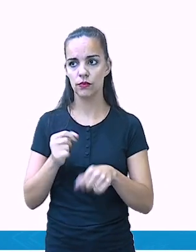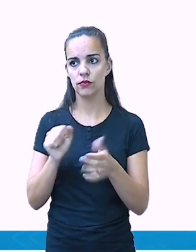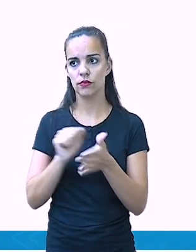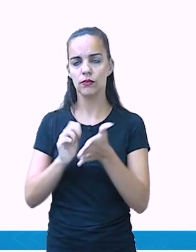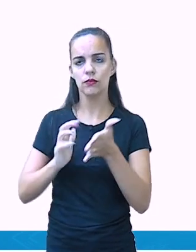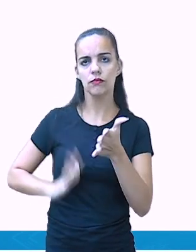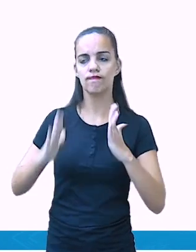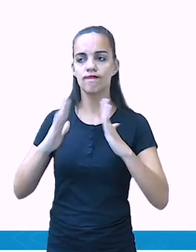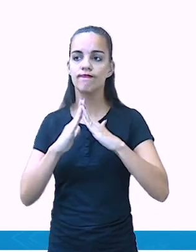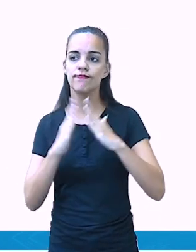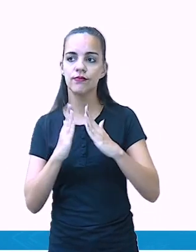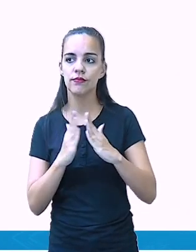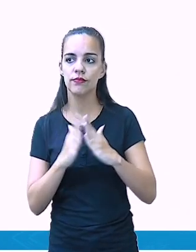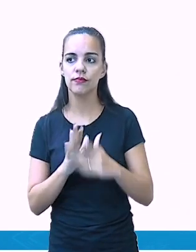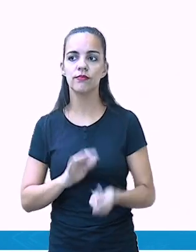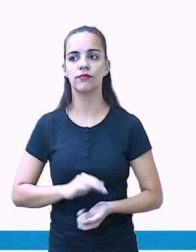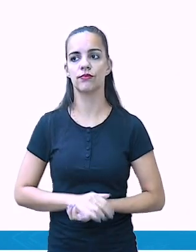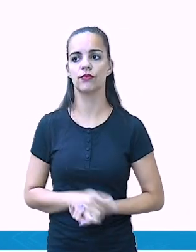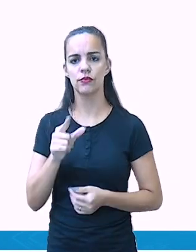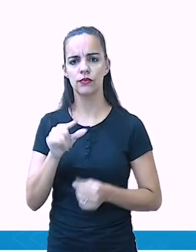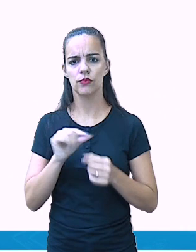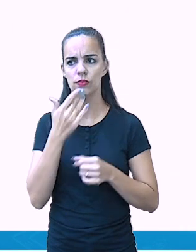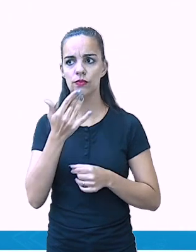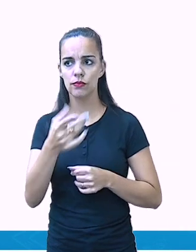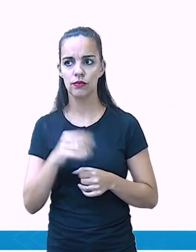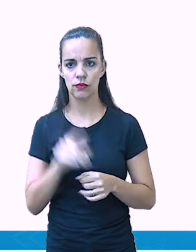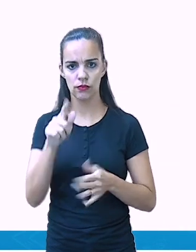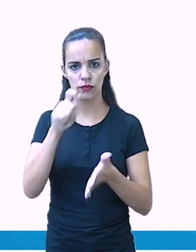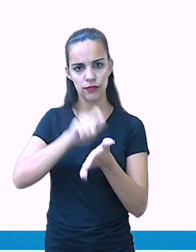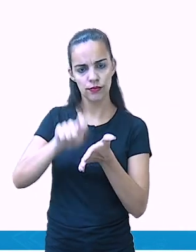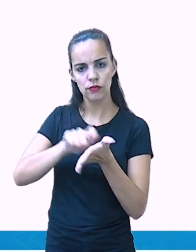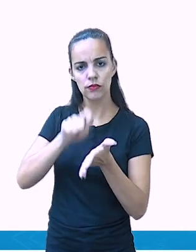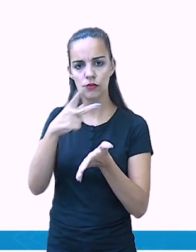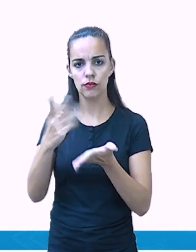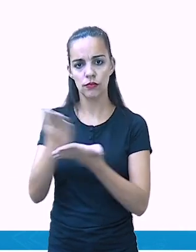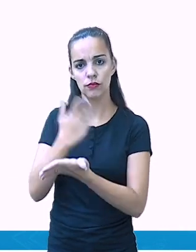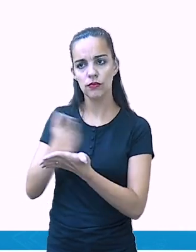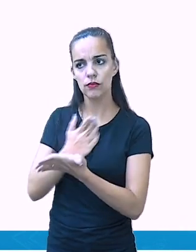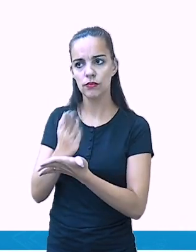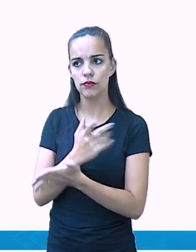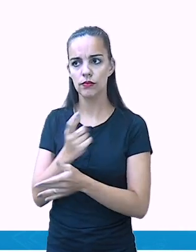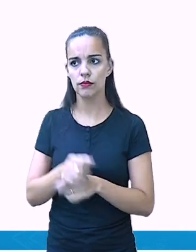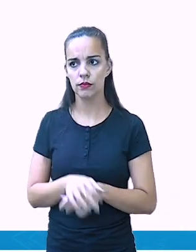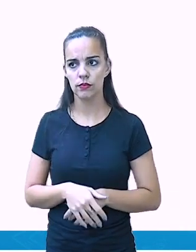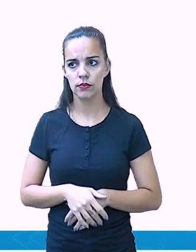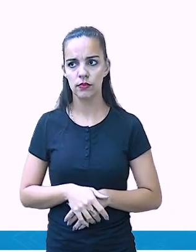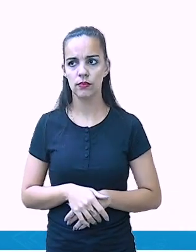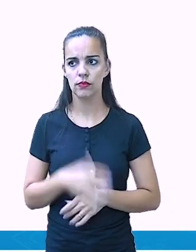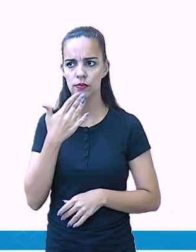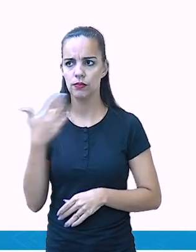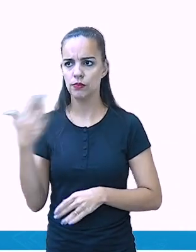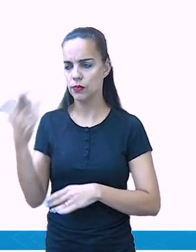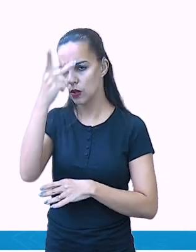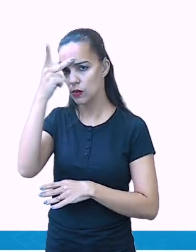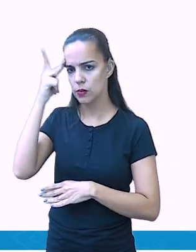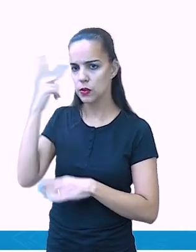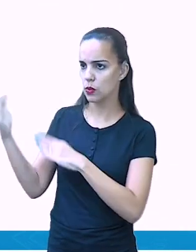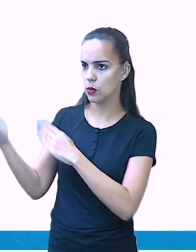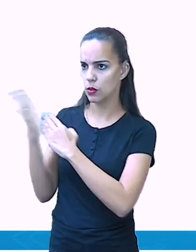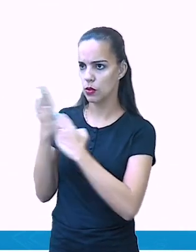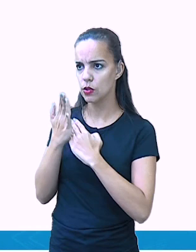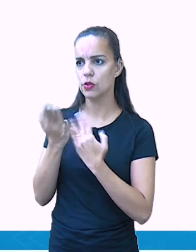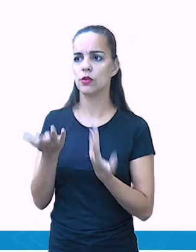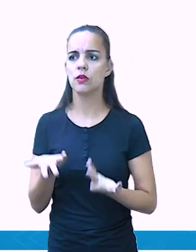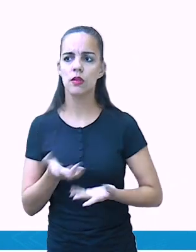de casa, eu vou pedir para vocês o seguinte. Anota aí no seu caderno ou pede a ajuda de alguém se você